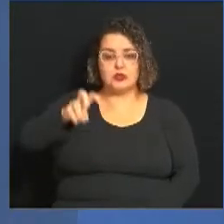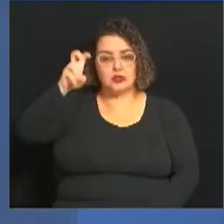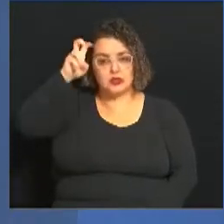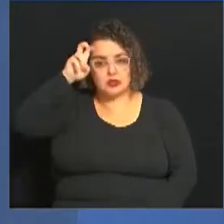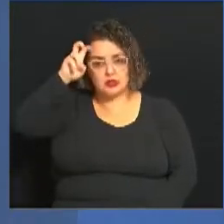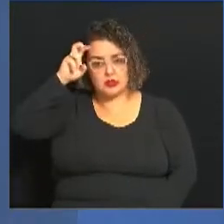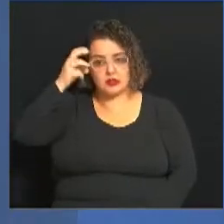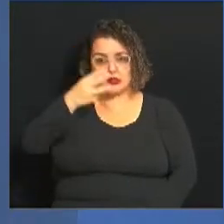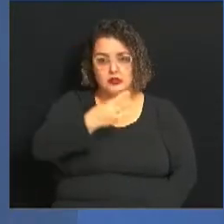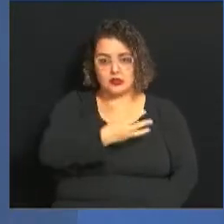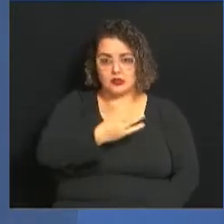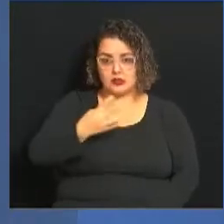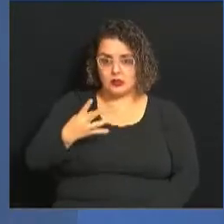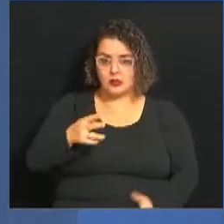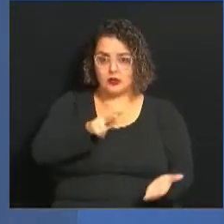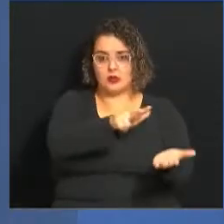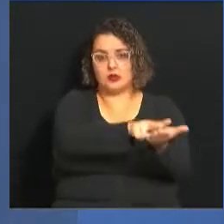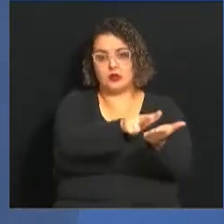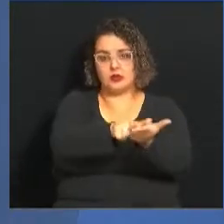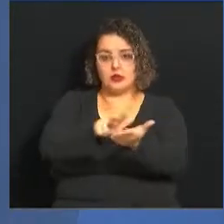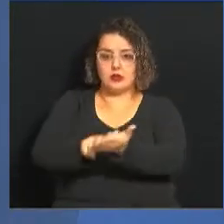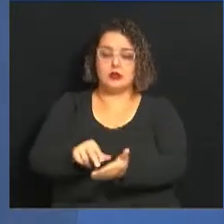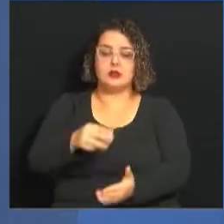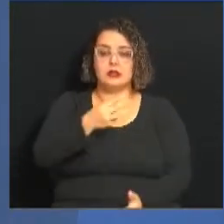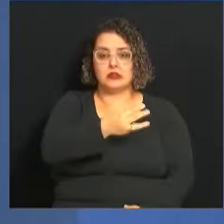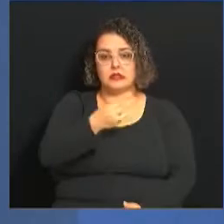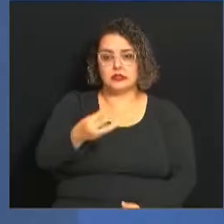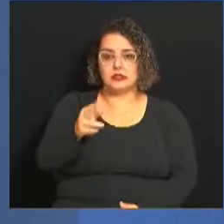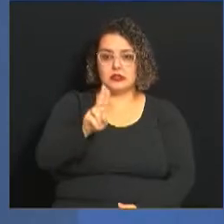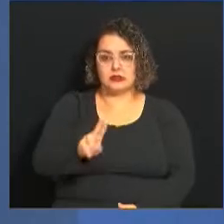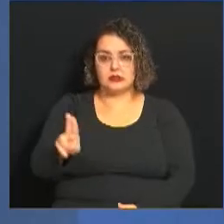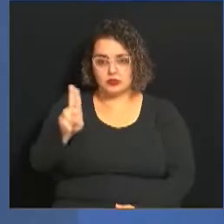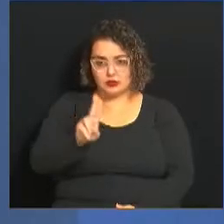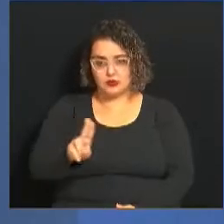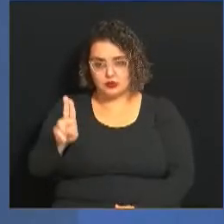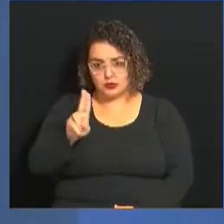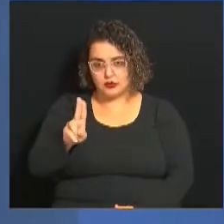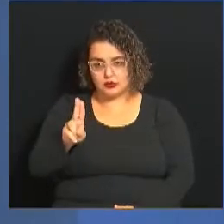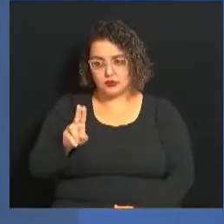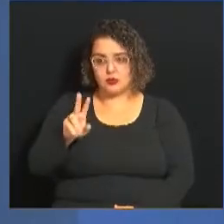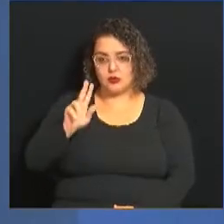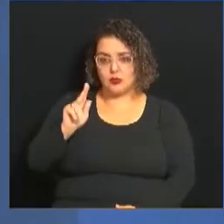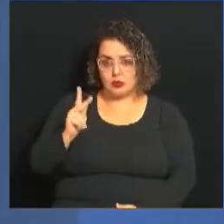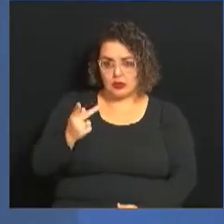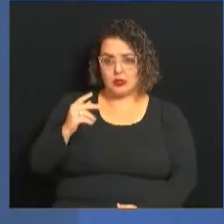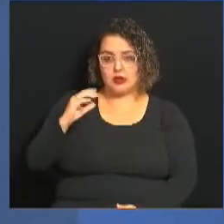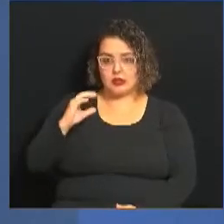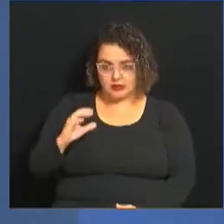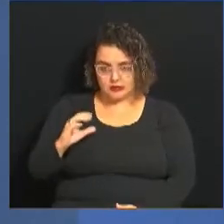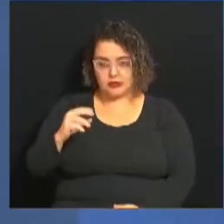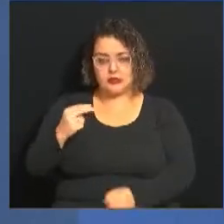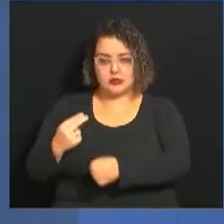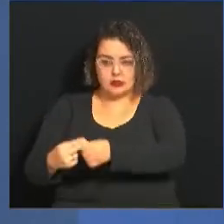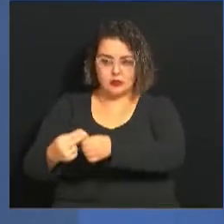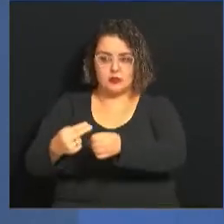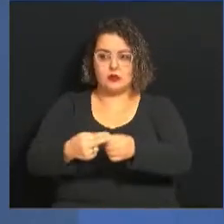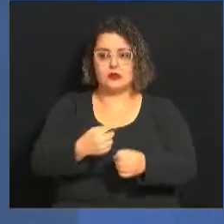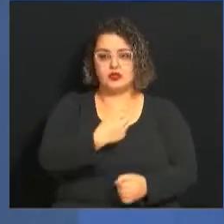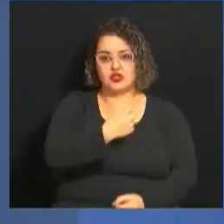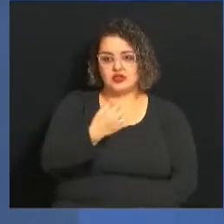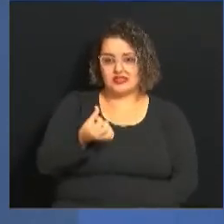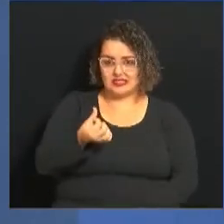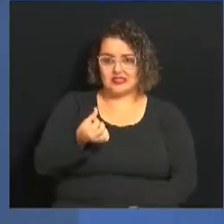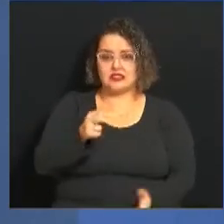34 leitos. 33 estavam ocupados. Lá na UHC da Unicamp, 20 leitos, 16 ocupados. Na